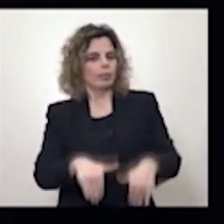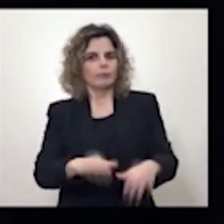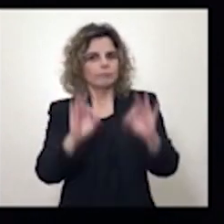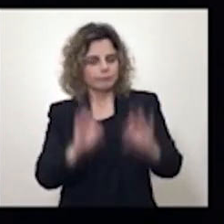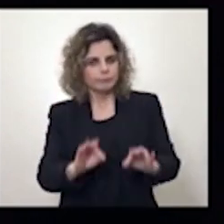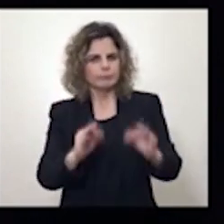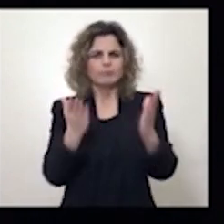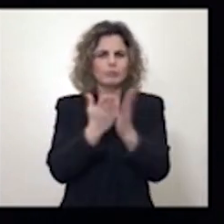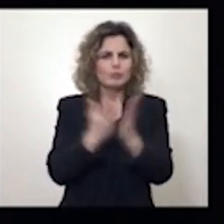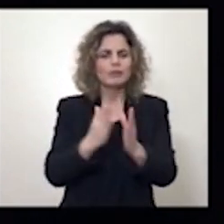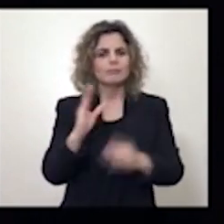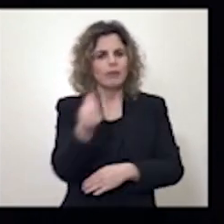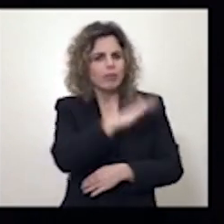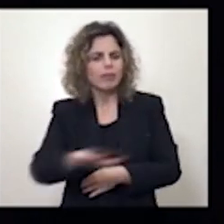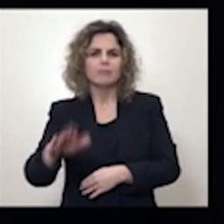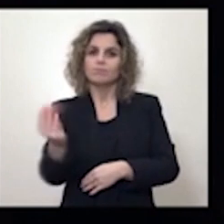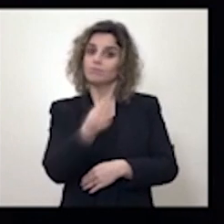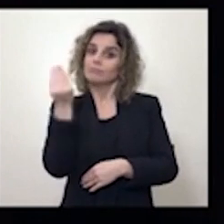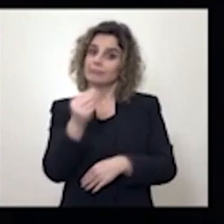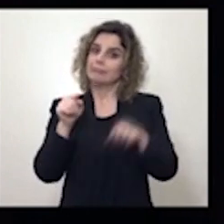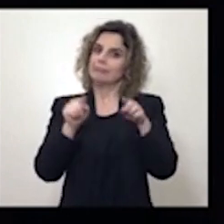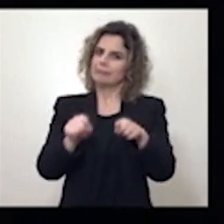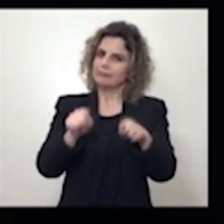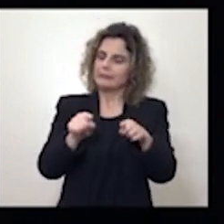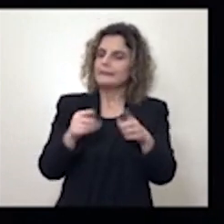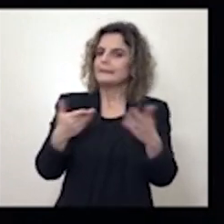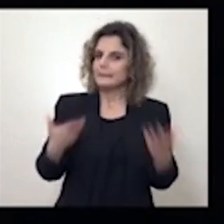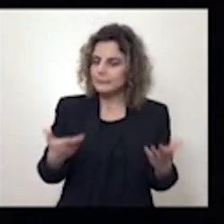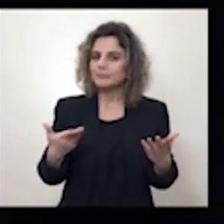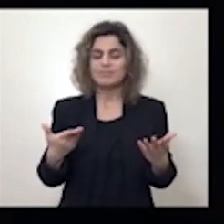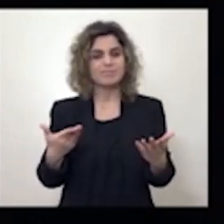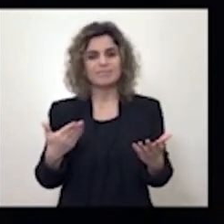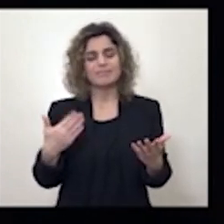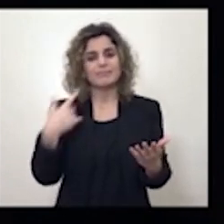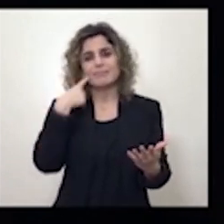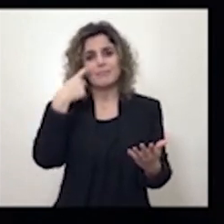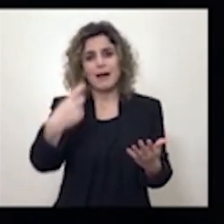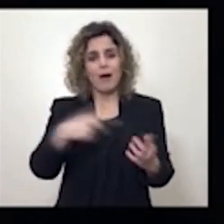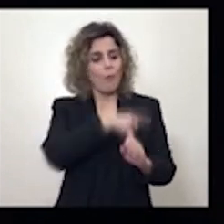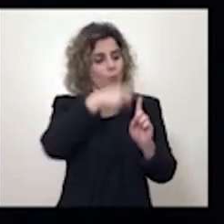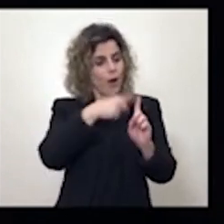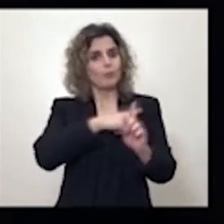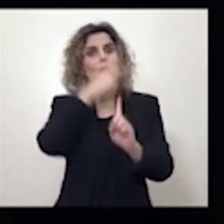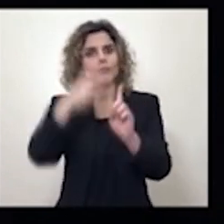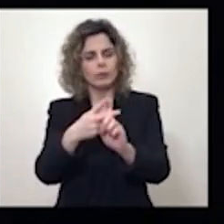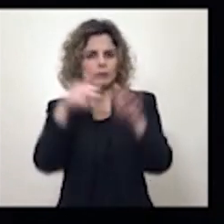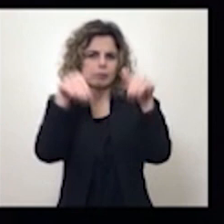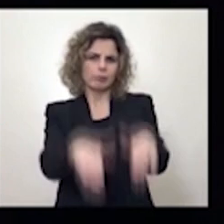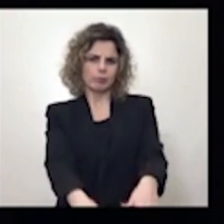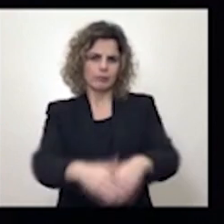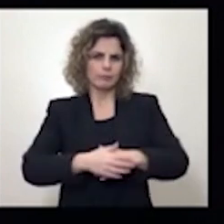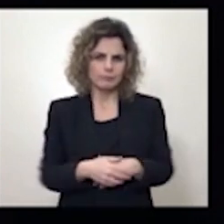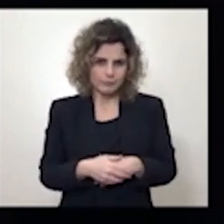As escolas e as crianças e os jovens em particular veem segundo ano letivo atropelado.